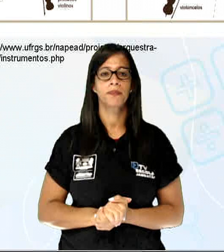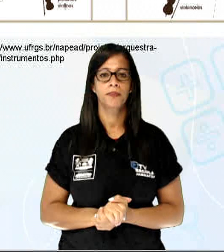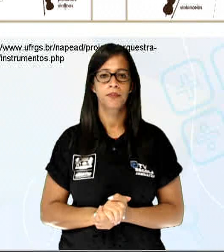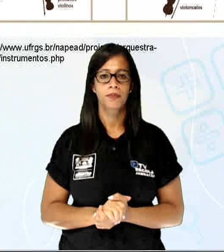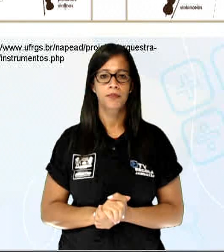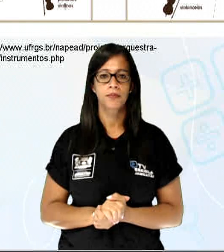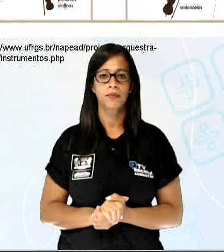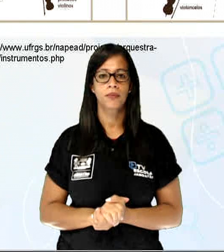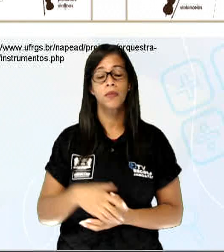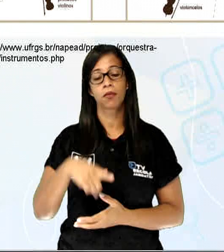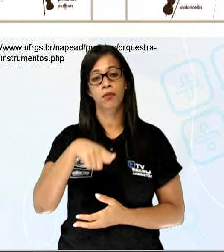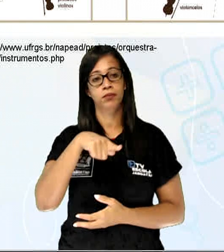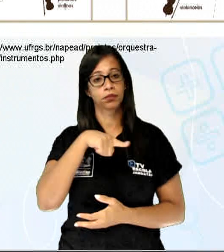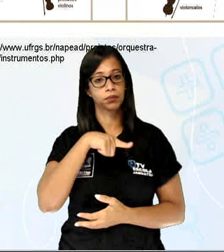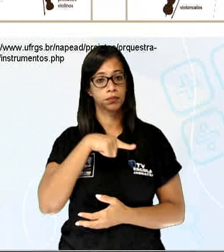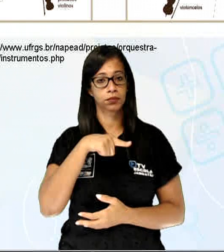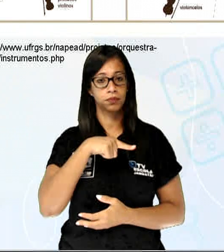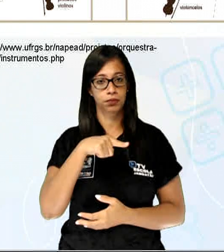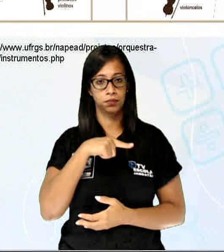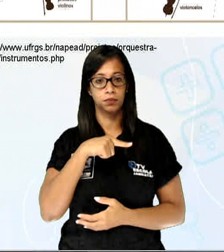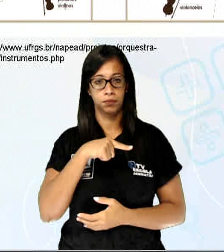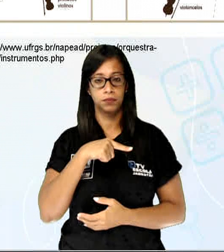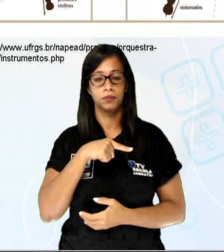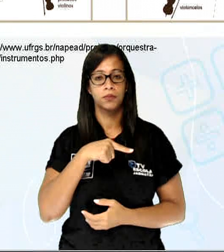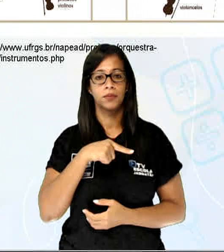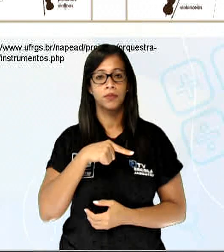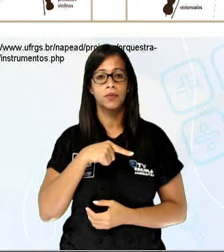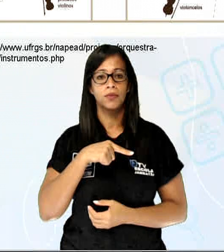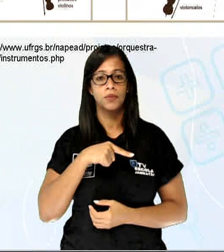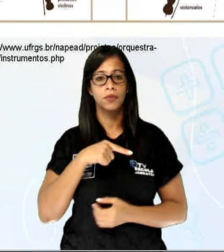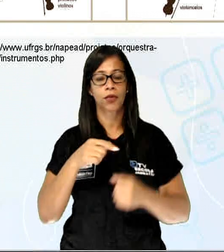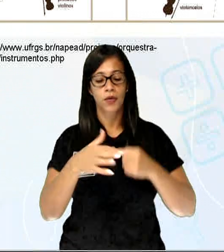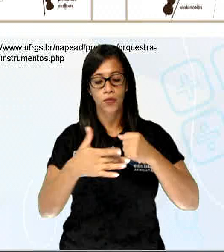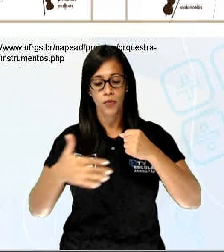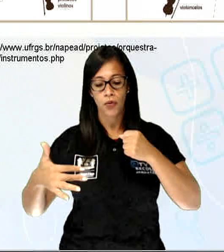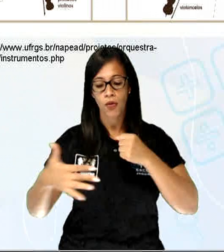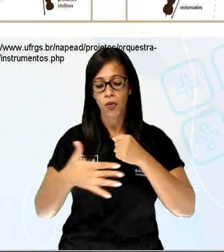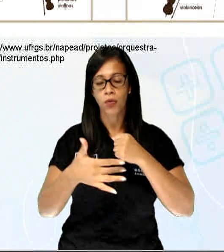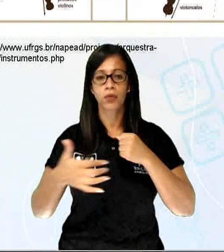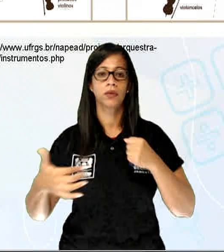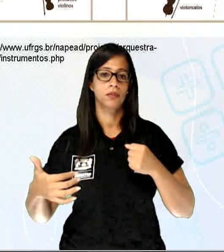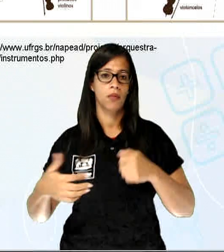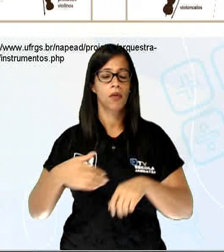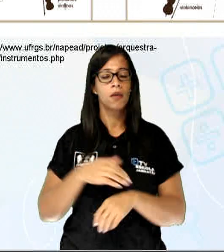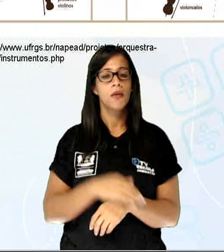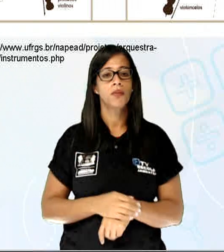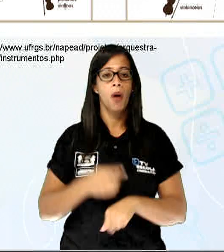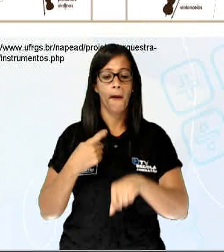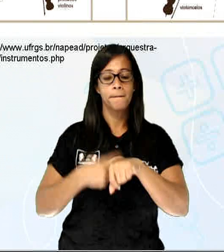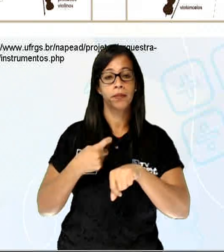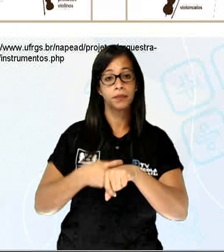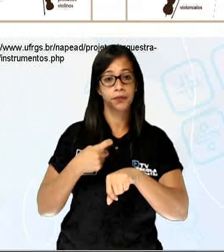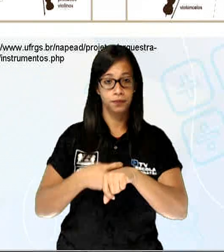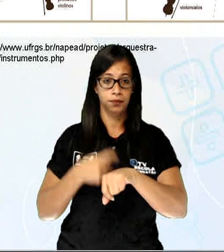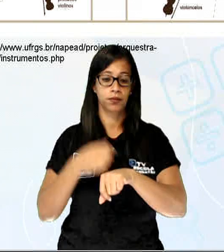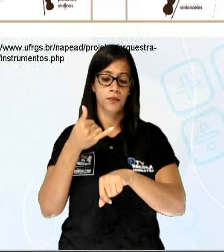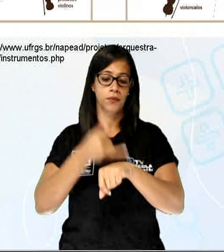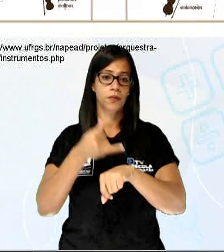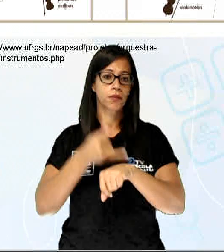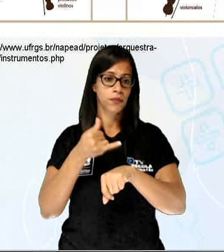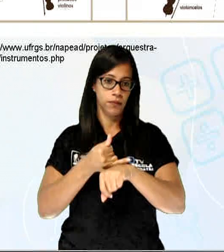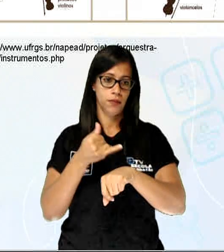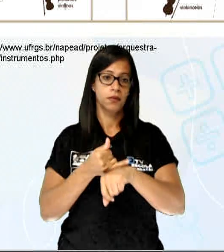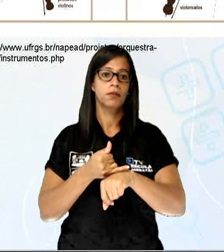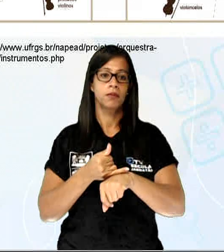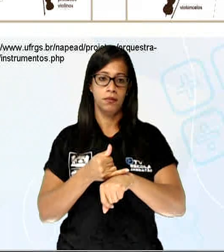isso temos as cordas, as madeiras, os metais e a percussão. Esses são